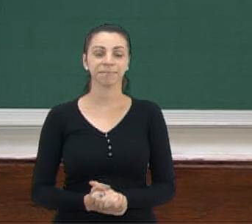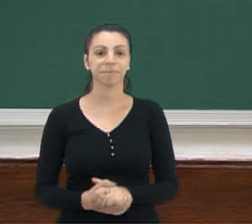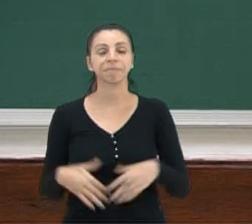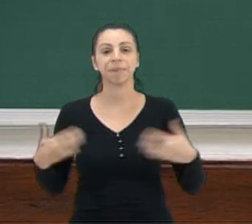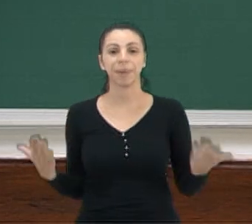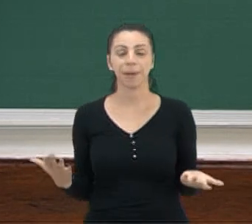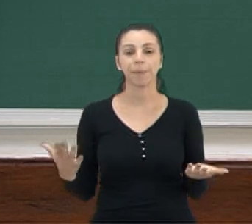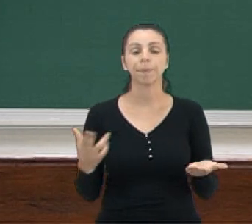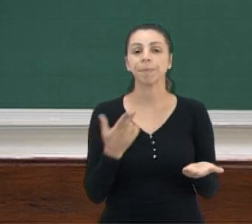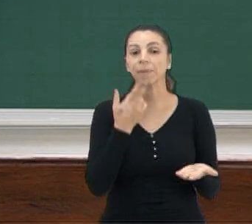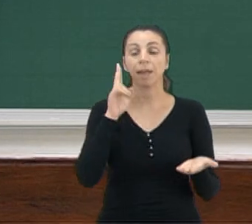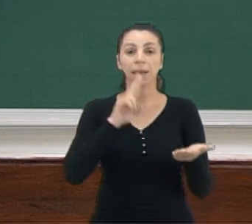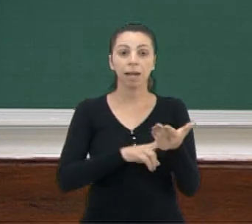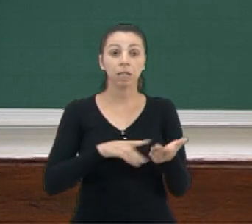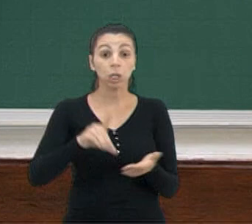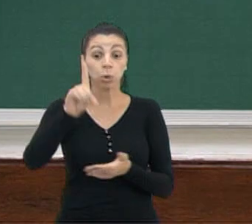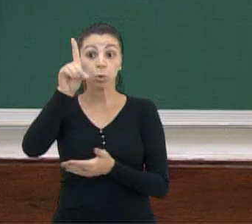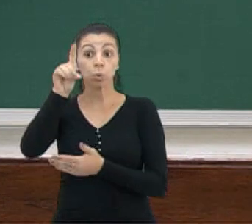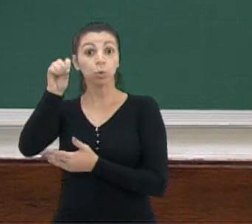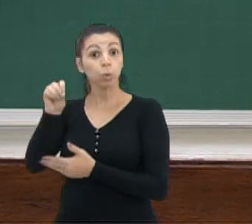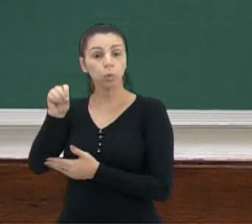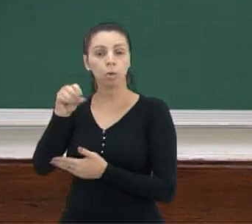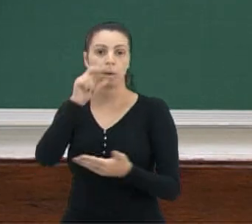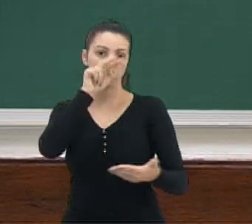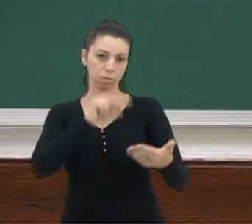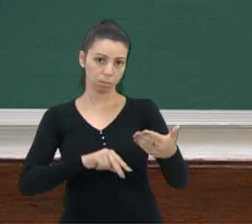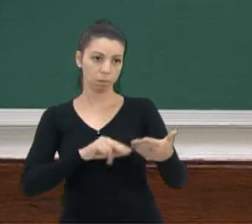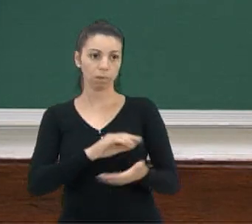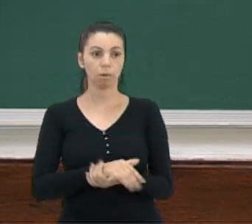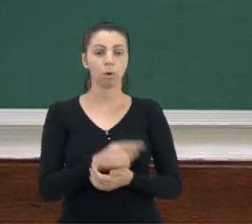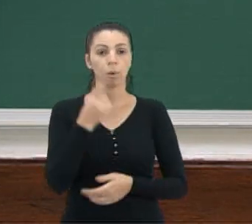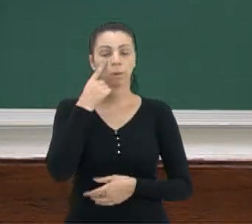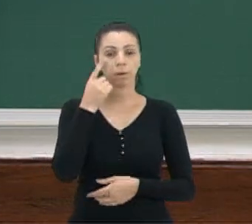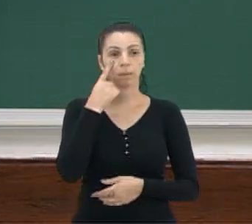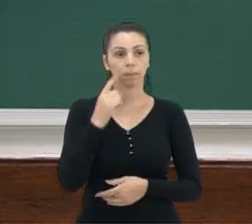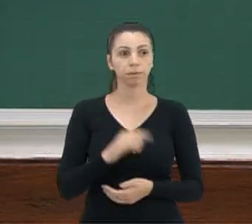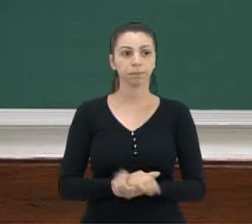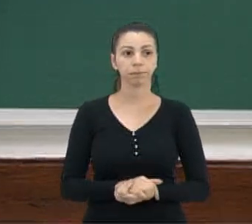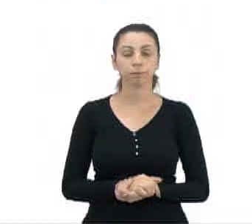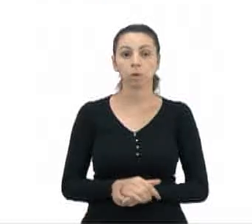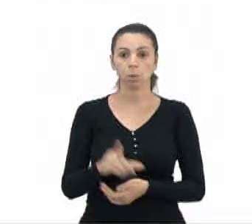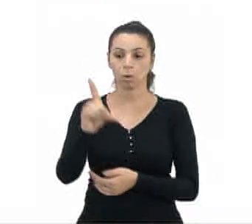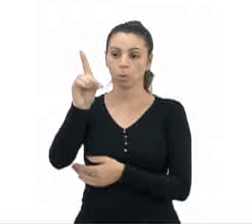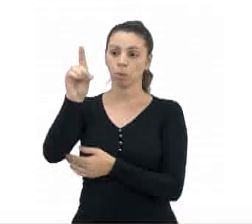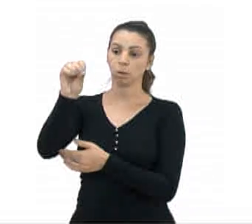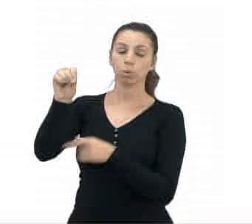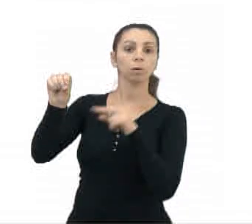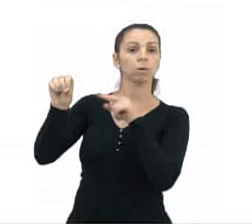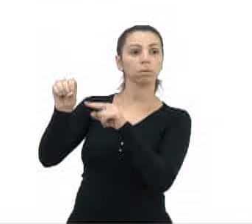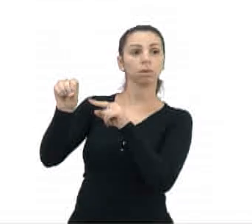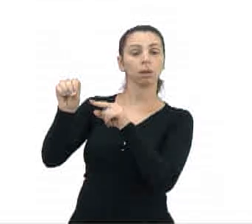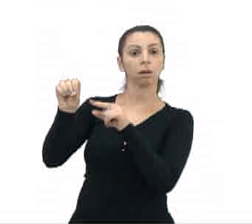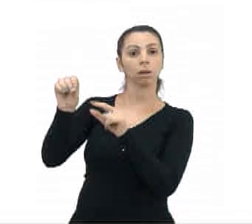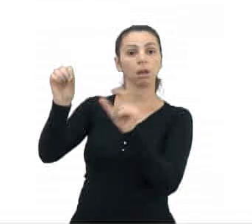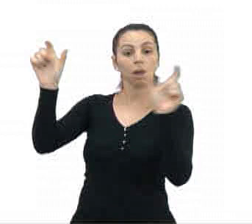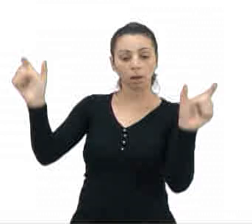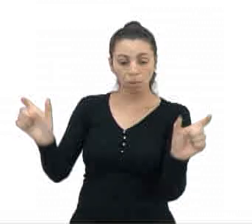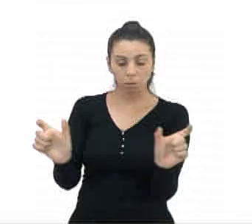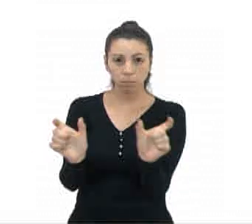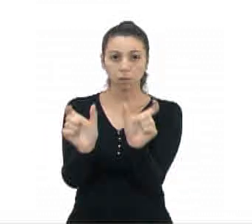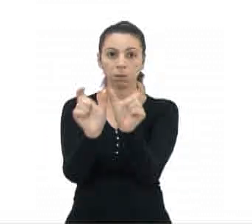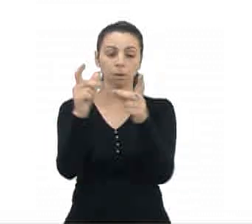Então, a carta do leitor, você vai olhar o quê? Que o do é a combinação da